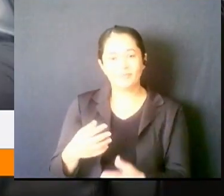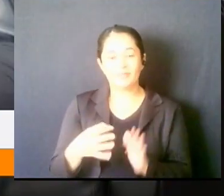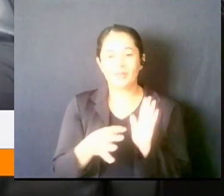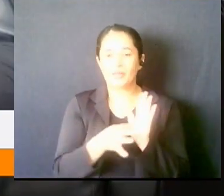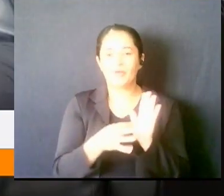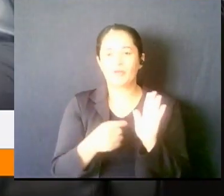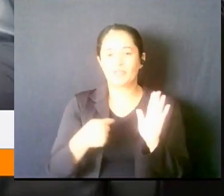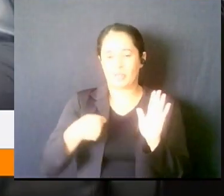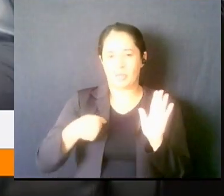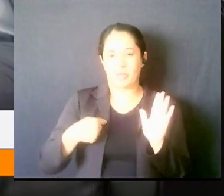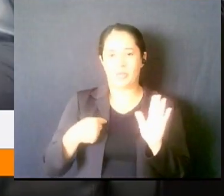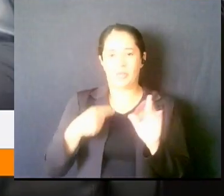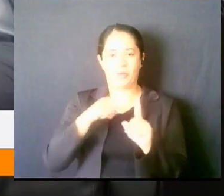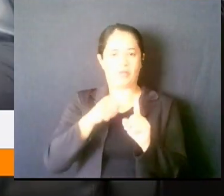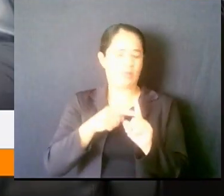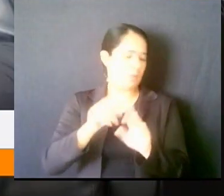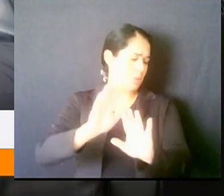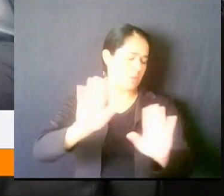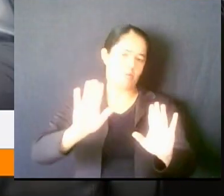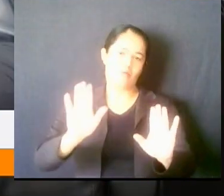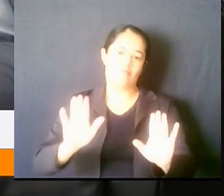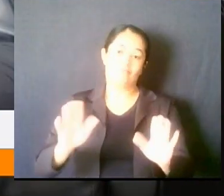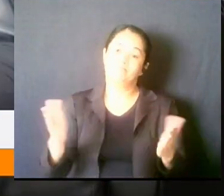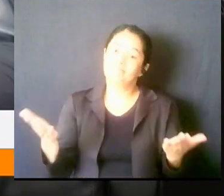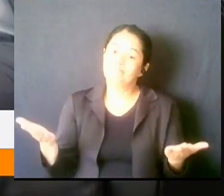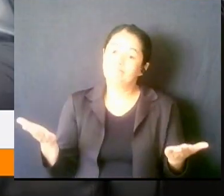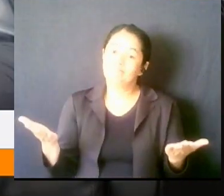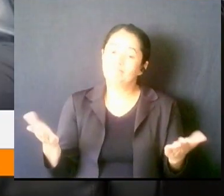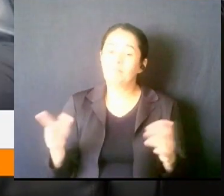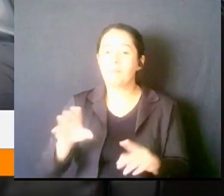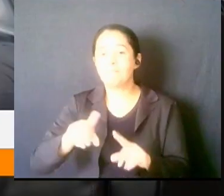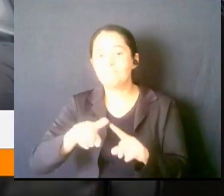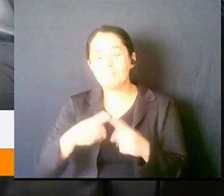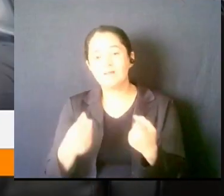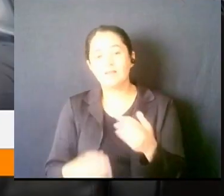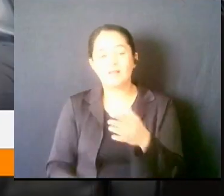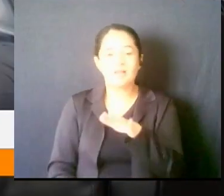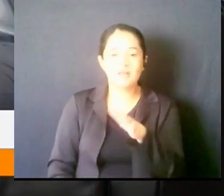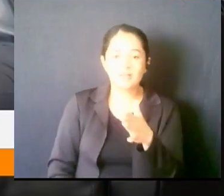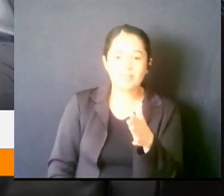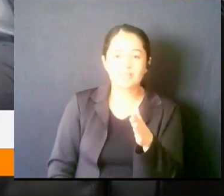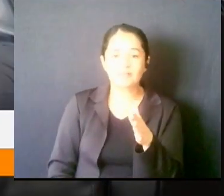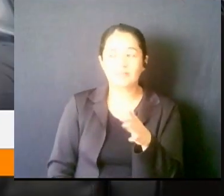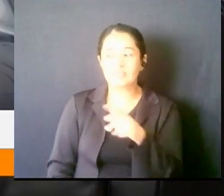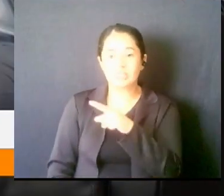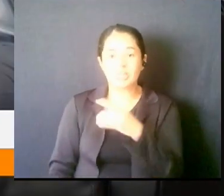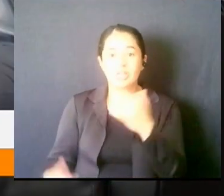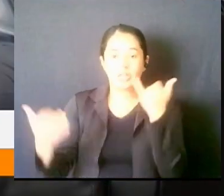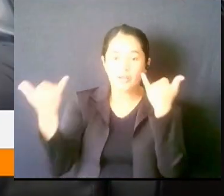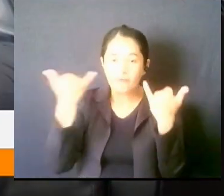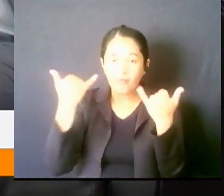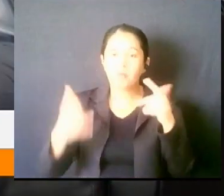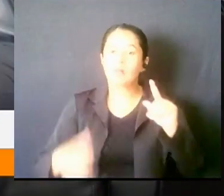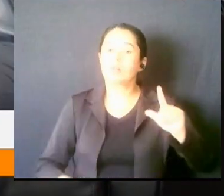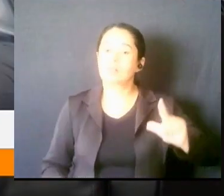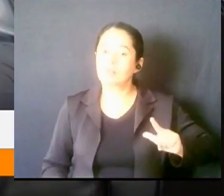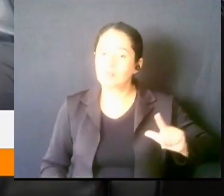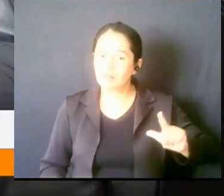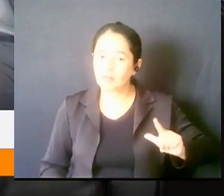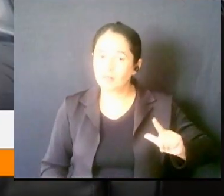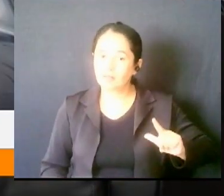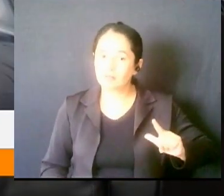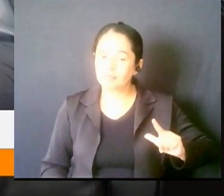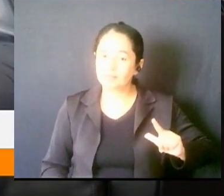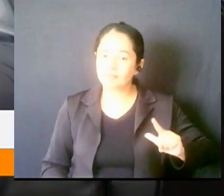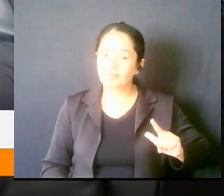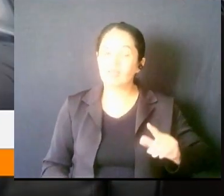acontecer. Então, muitas vezes eles têm informação, podem ter até um certo acesso,